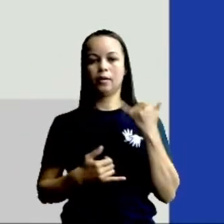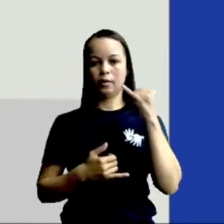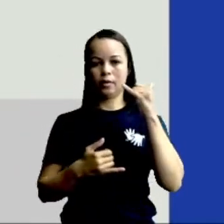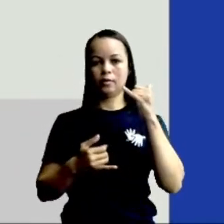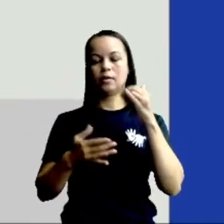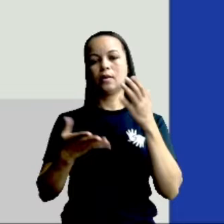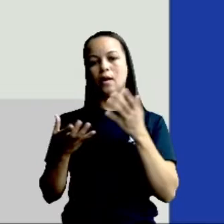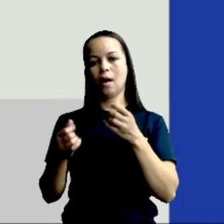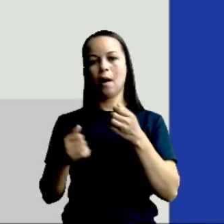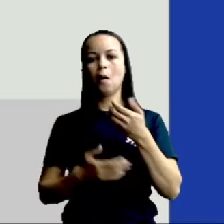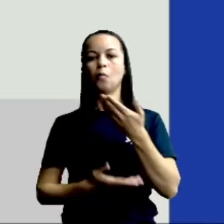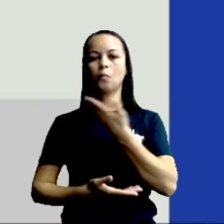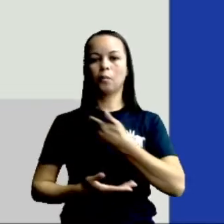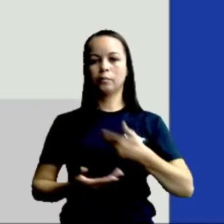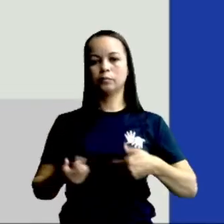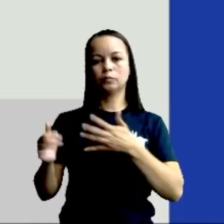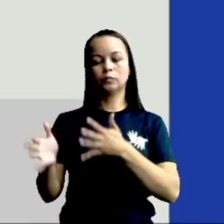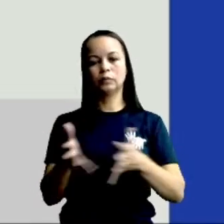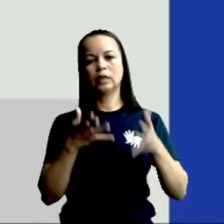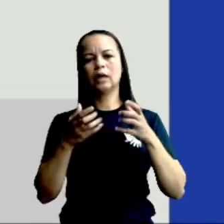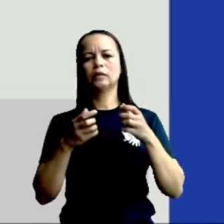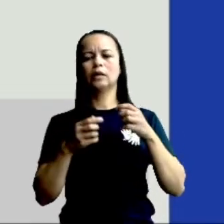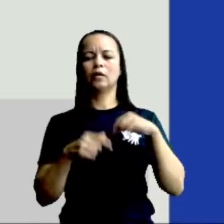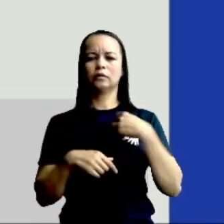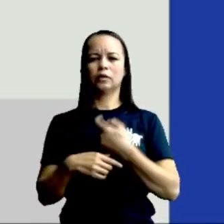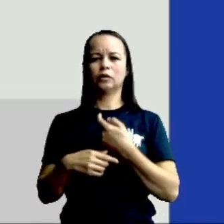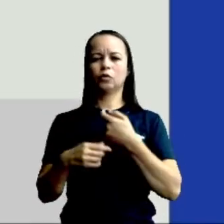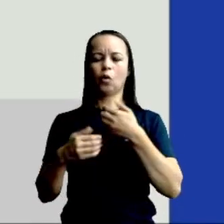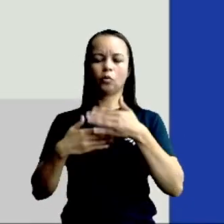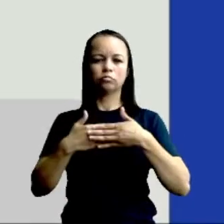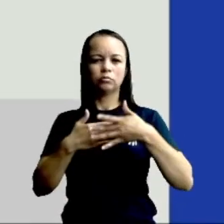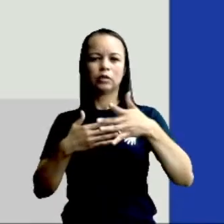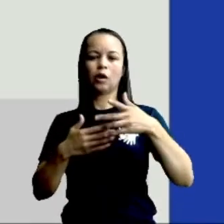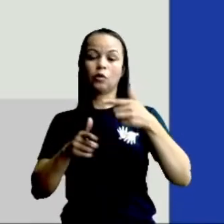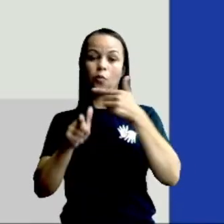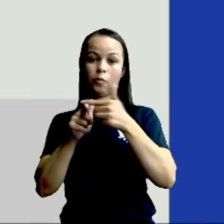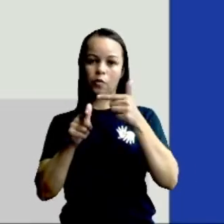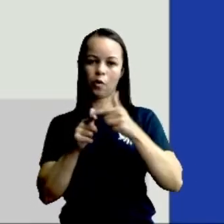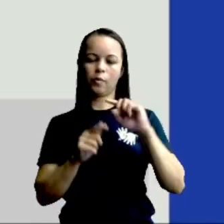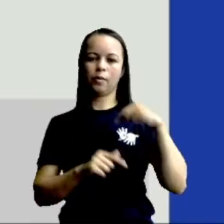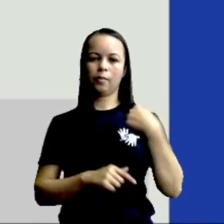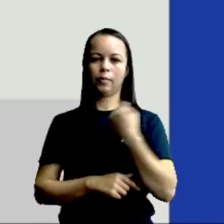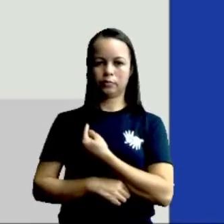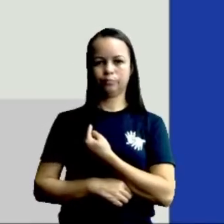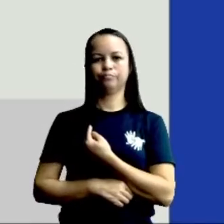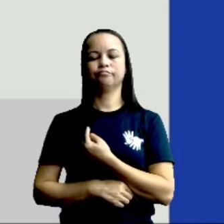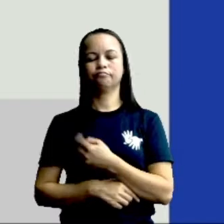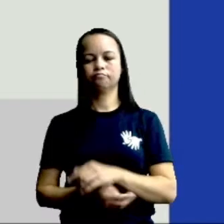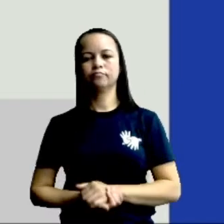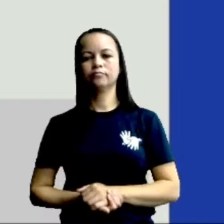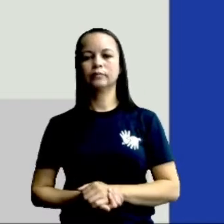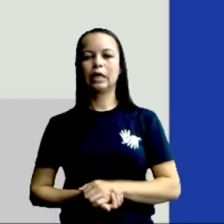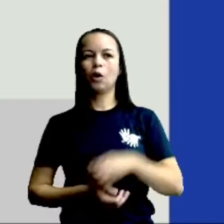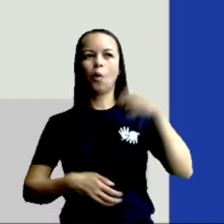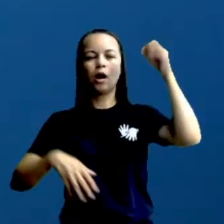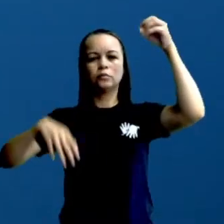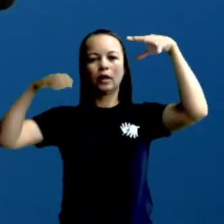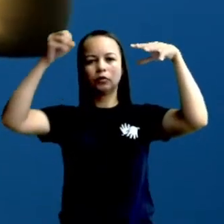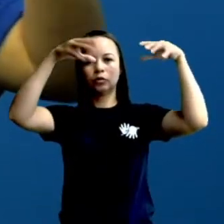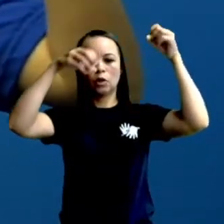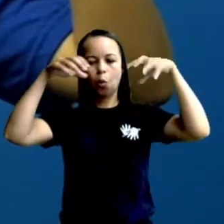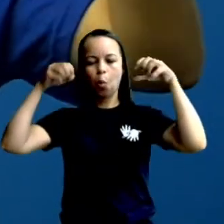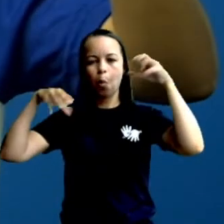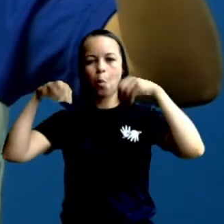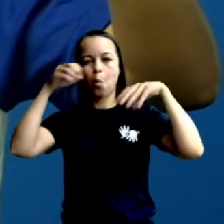luminosa afeta a nossa saúde e os ecossistemas, tornando-se um grande prejuízo para todos. É o excesso de luz.